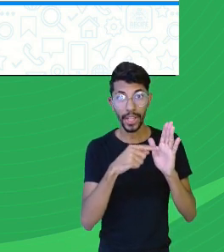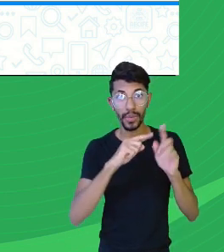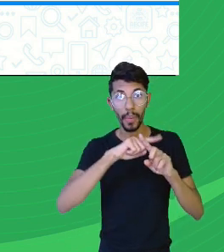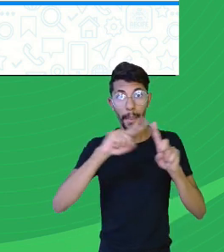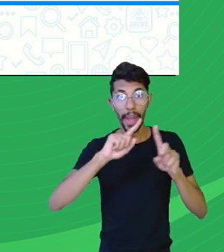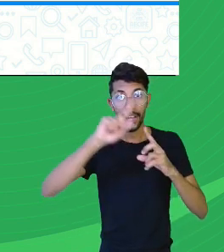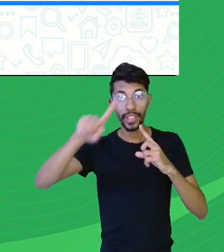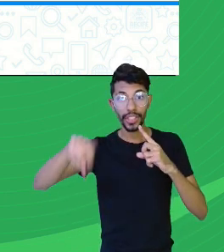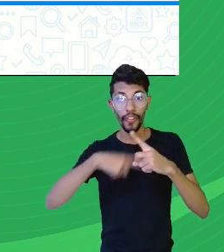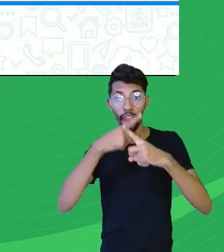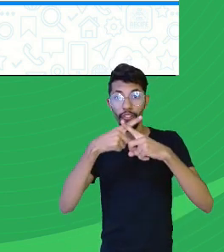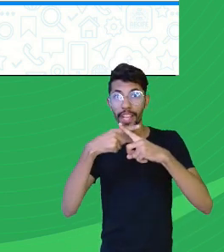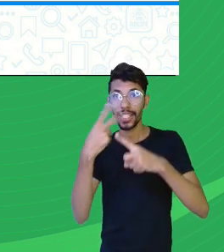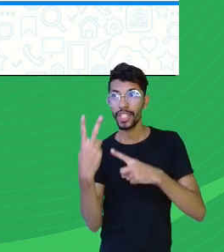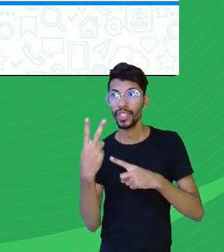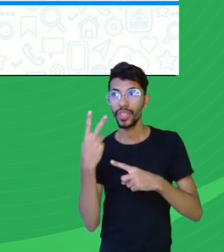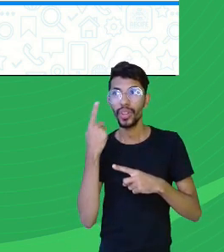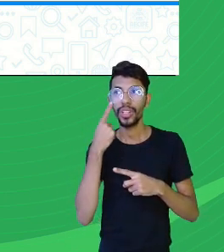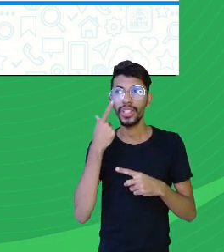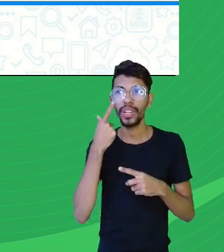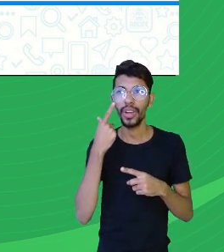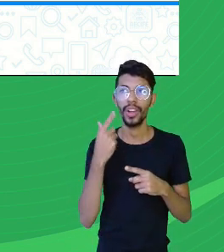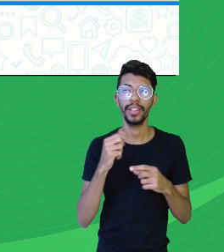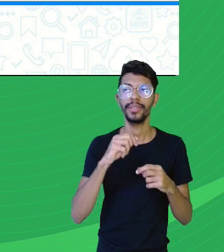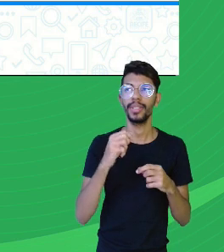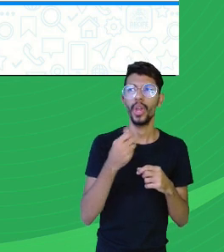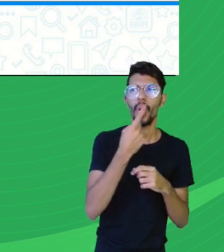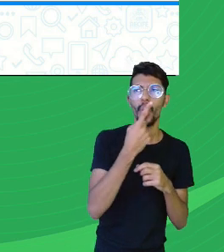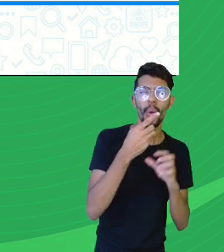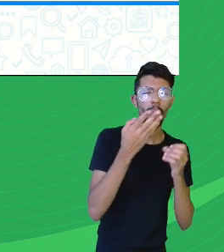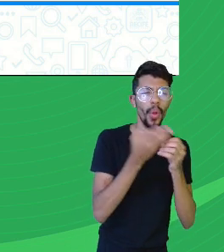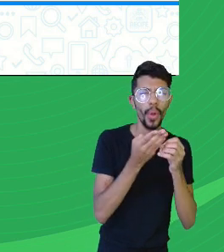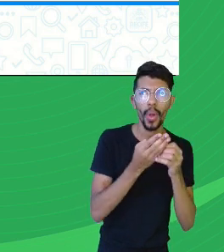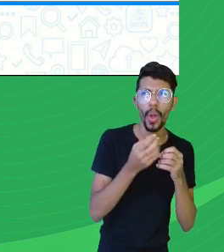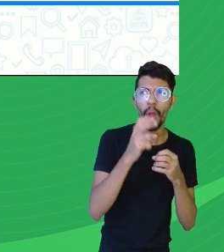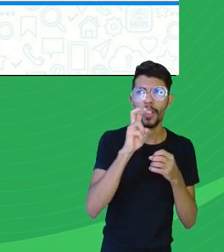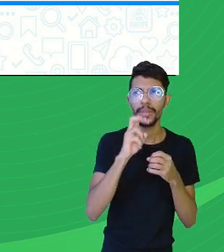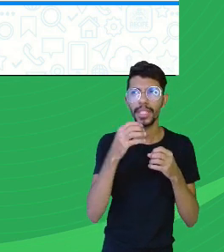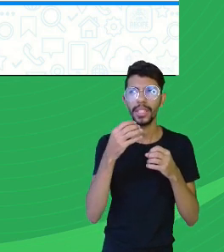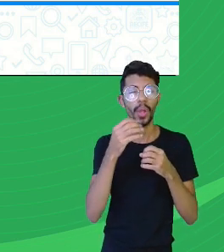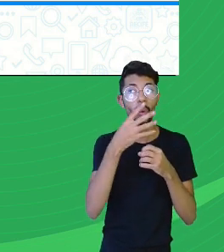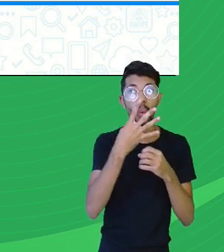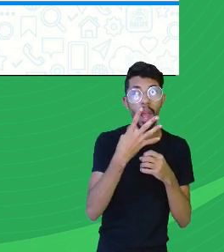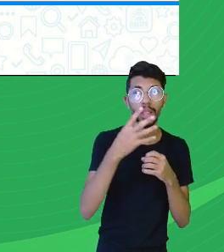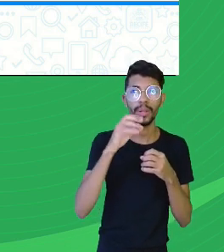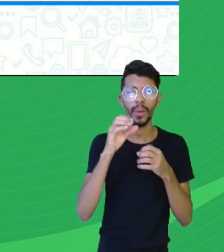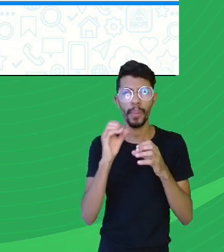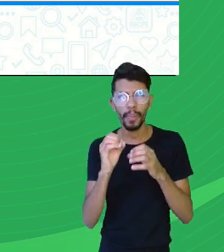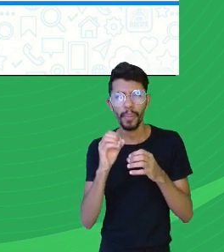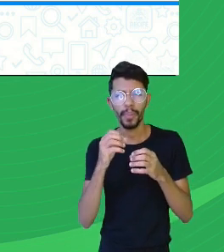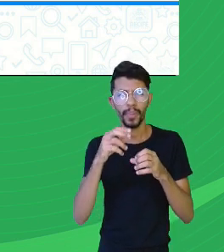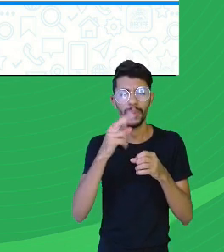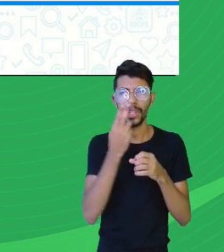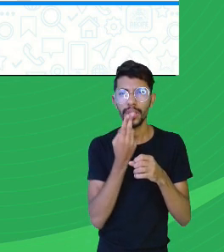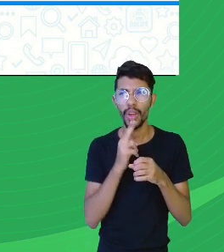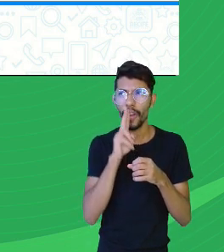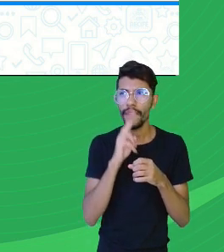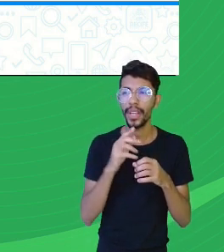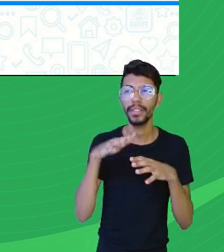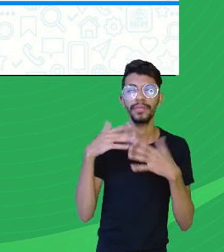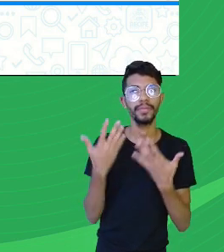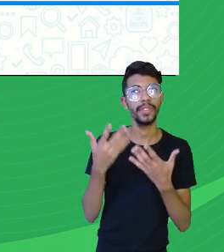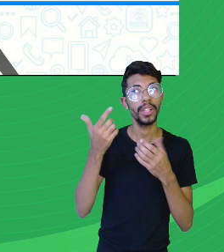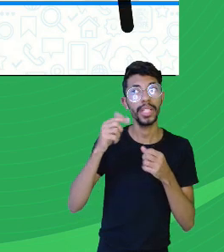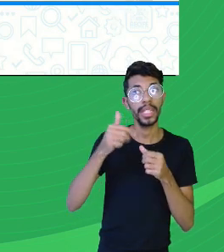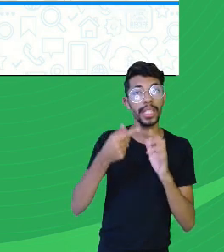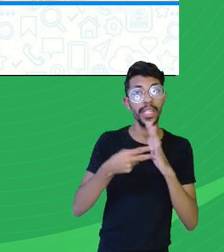leite, 4 bolas, tudo isso vai ser 2 vezes, é o dobro. Vamos ver como é que faremos? Vamos para a